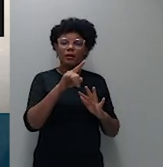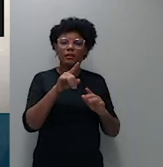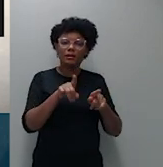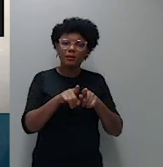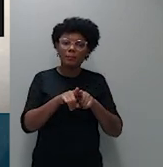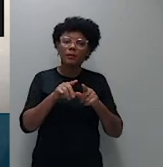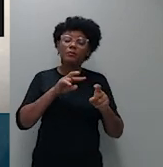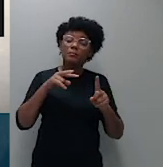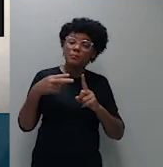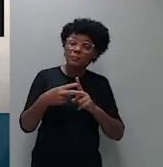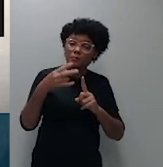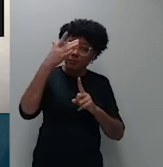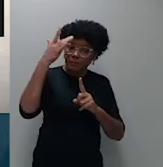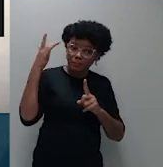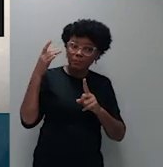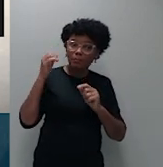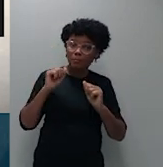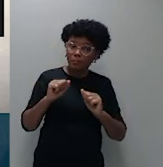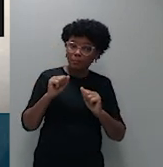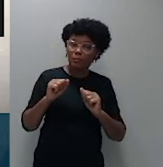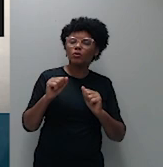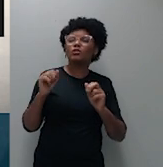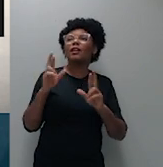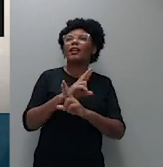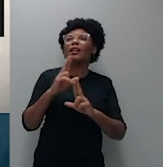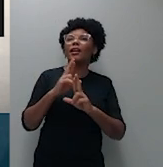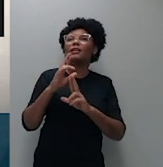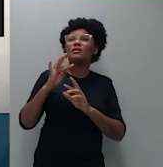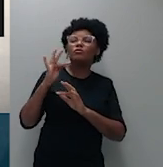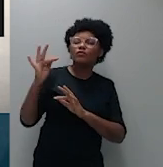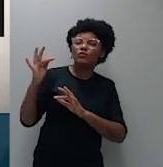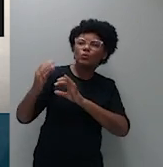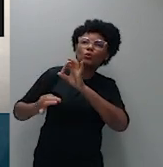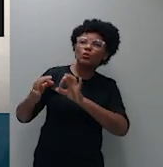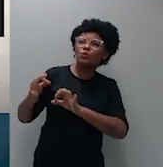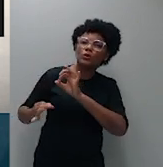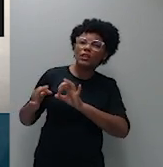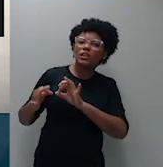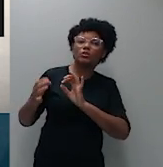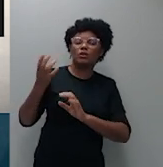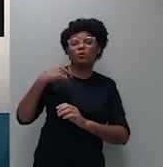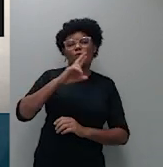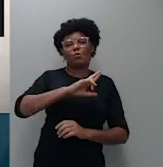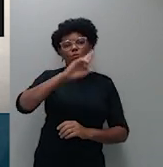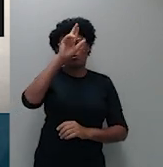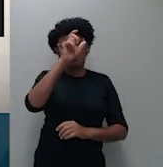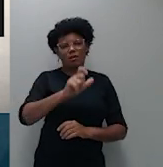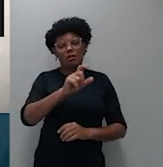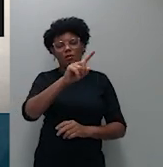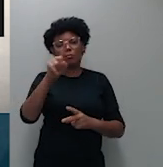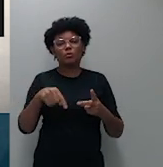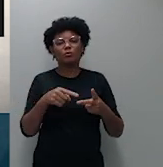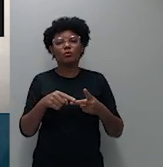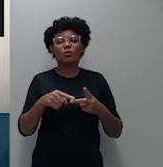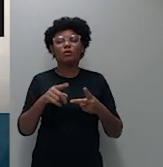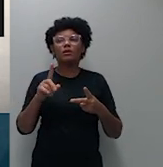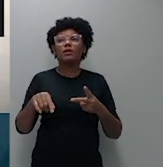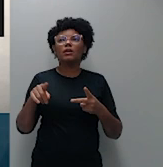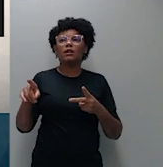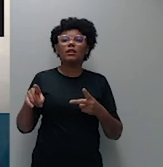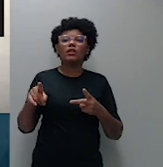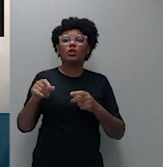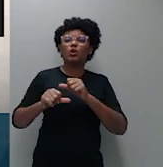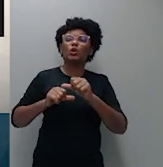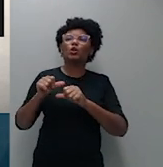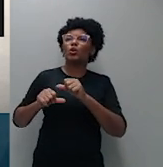que possam vir a ter relações jurídicas com seu titular contra o princípio da imutabilidade do nome